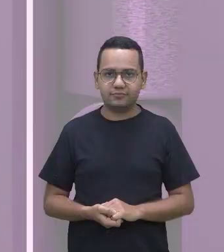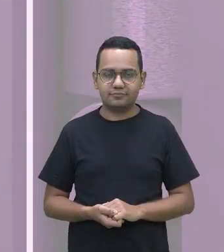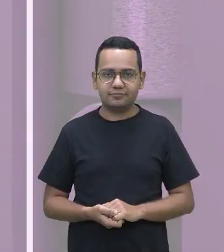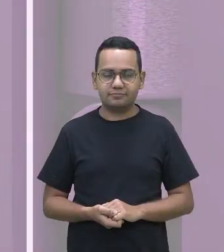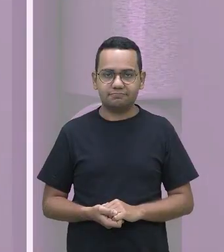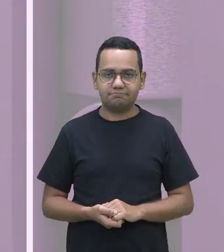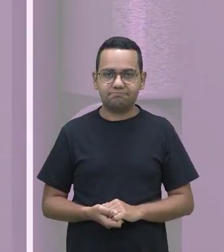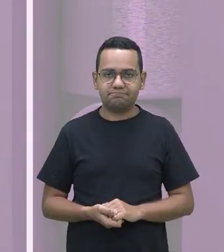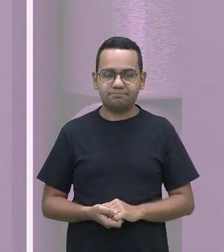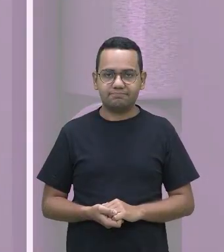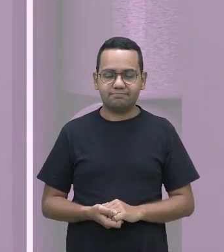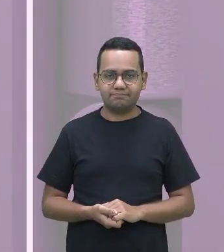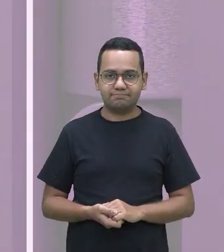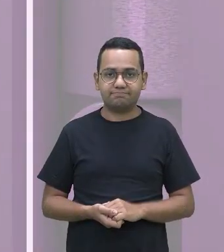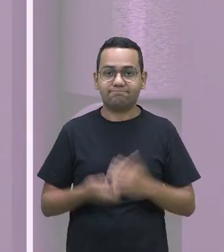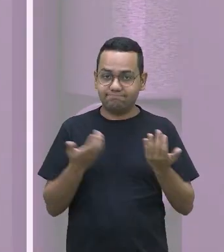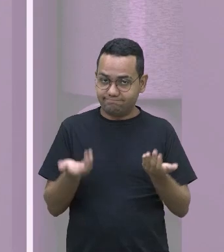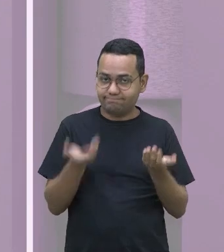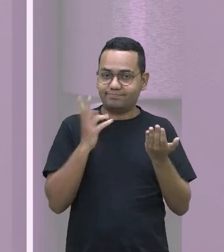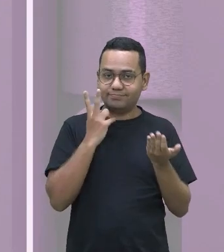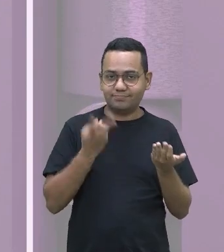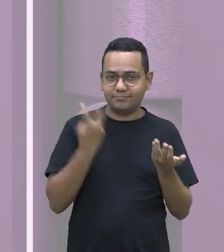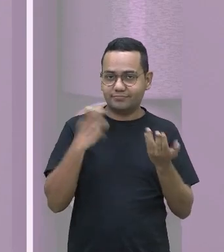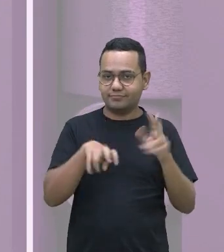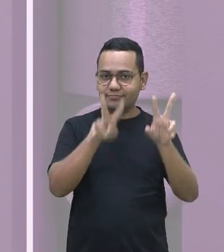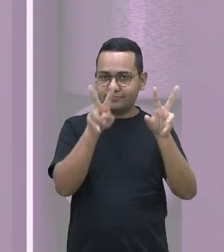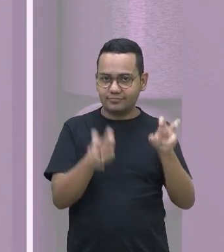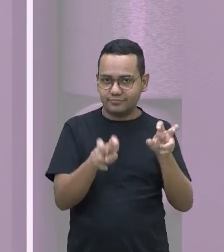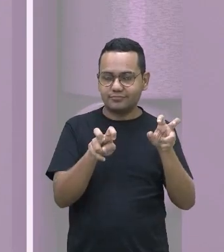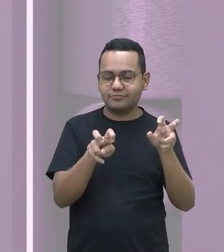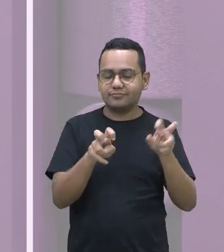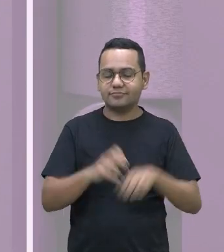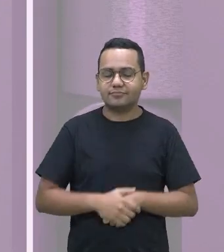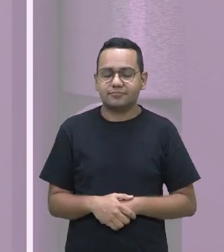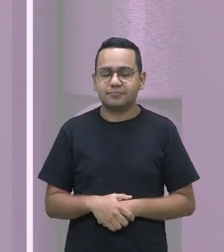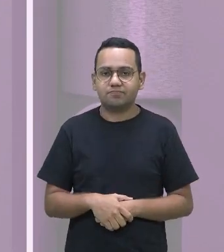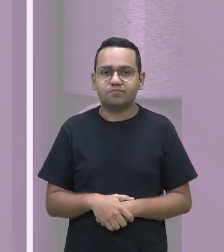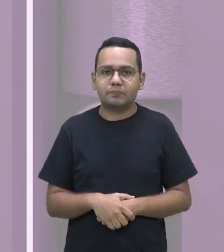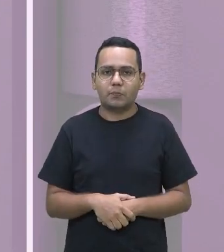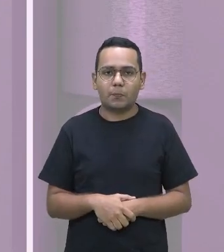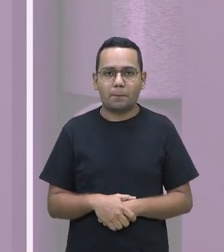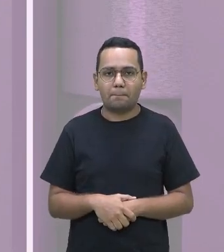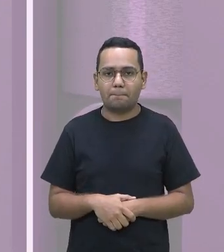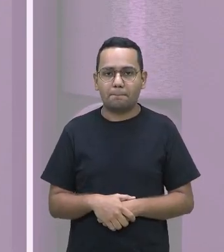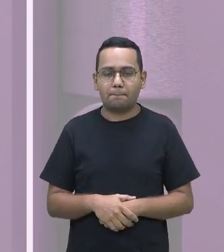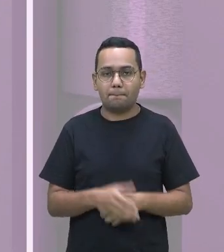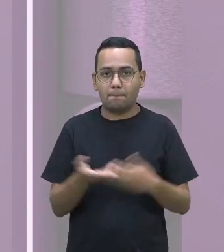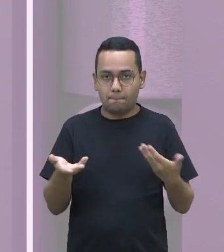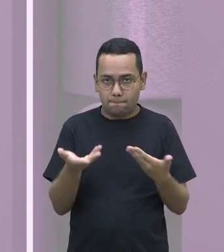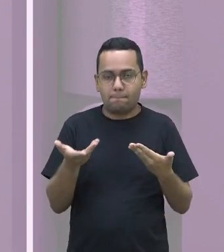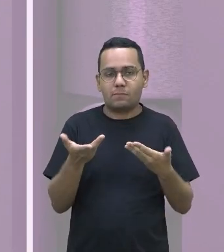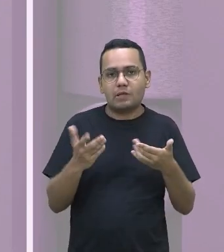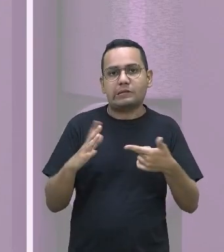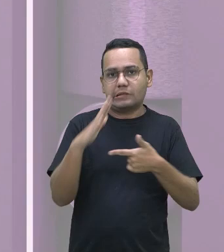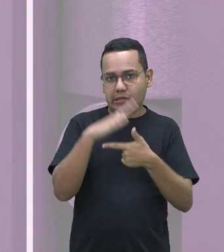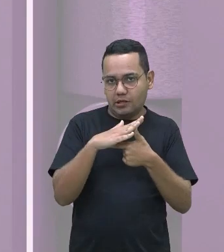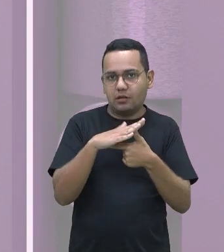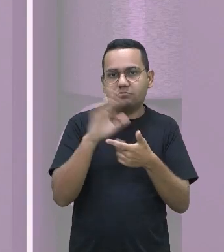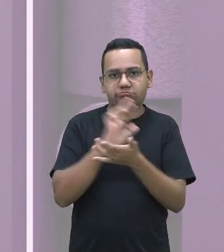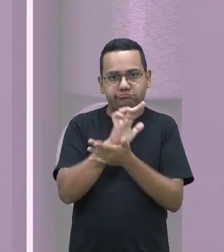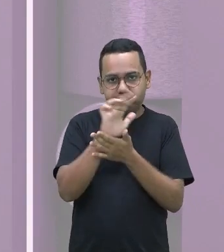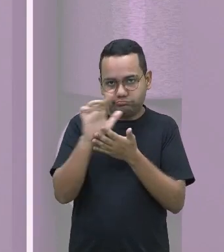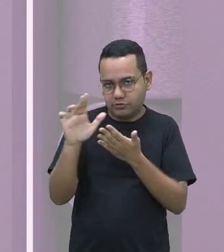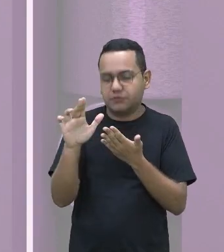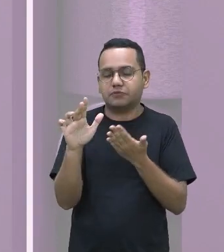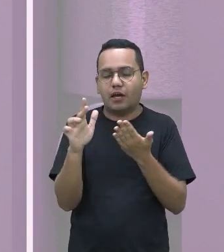Então, queridos, como vimos aí o nosso objeto de conhecimento com detalhamento, não é? Vamos estudar triângulos, não somente triângulos, mas nós